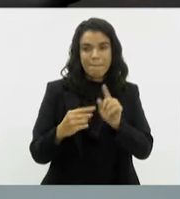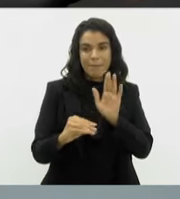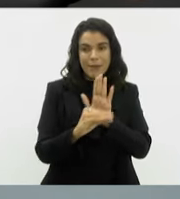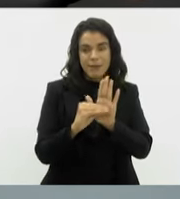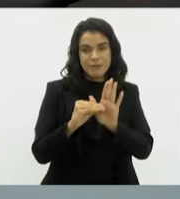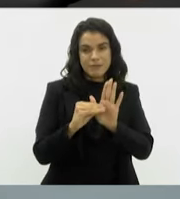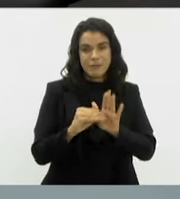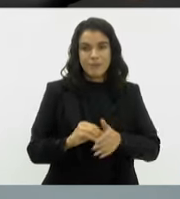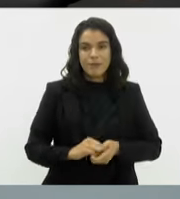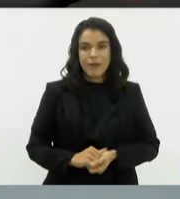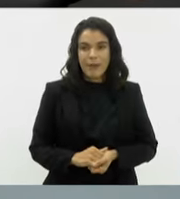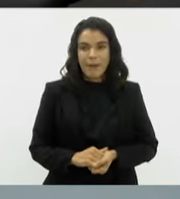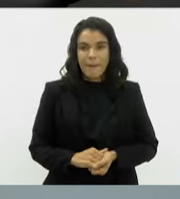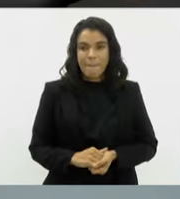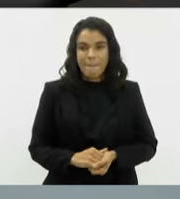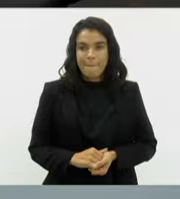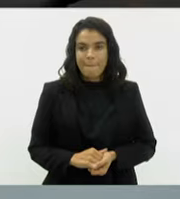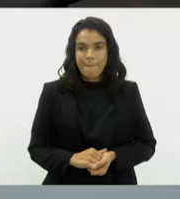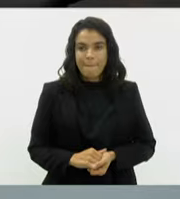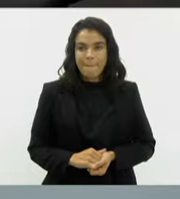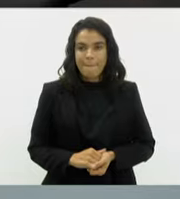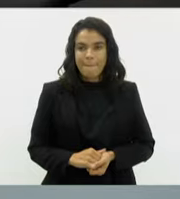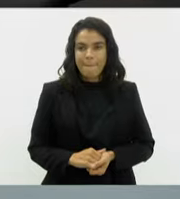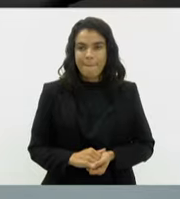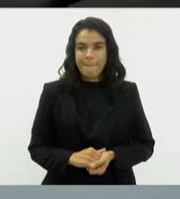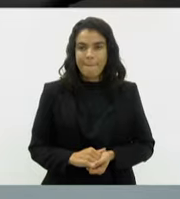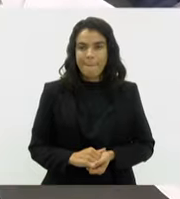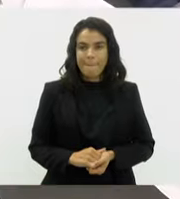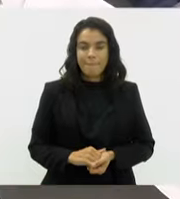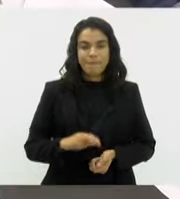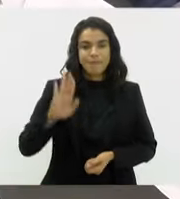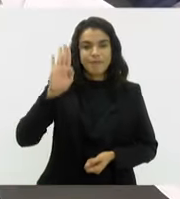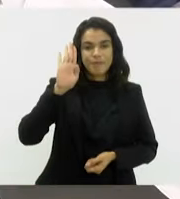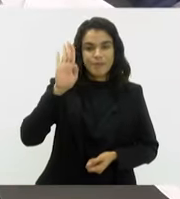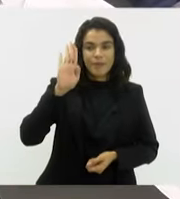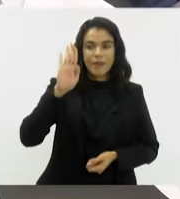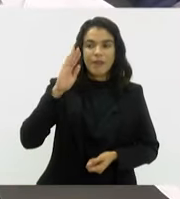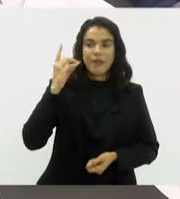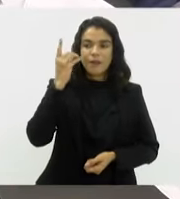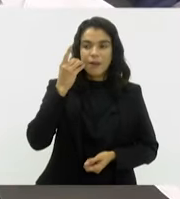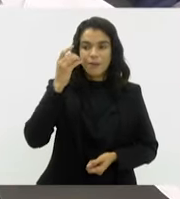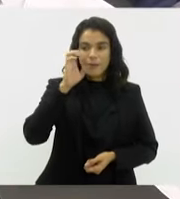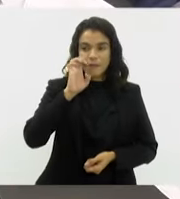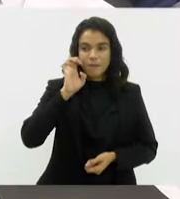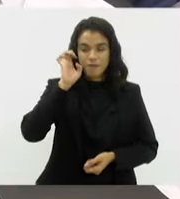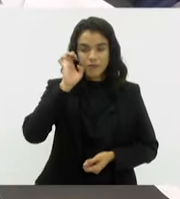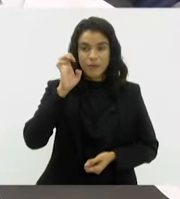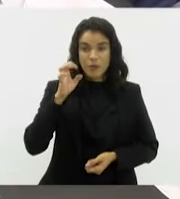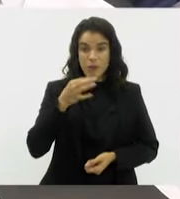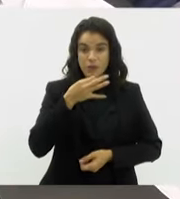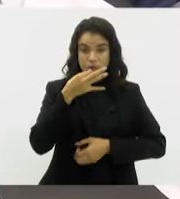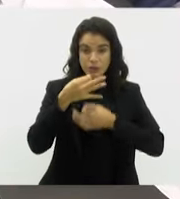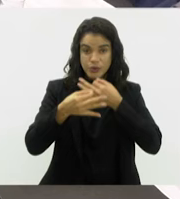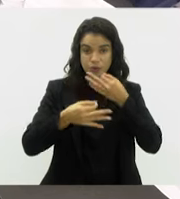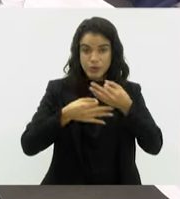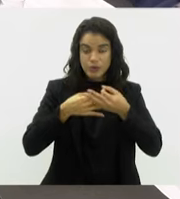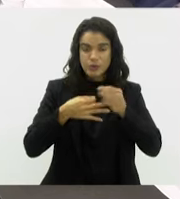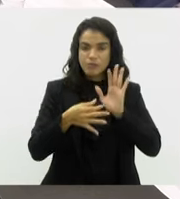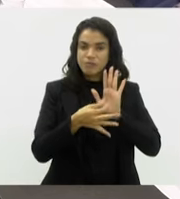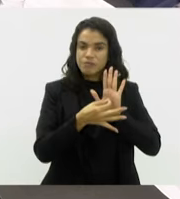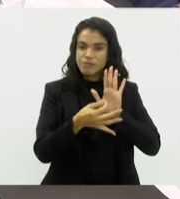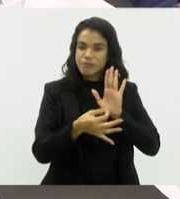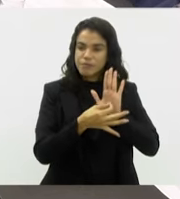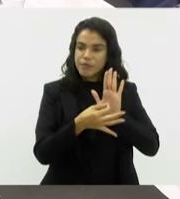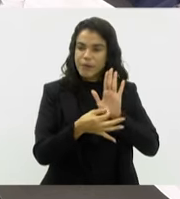emenda. Perfeito. Tá? Presidente, questão de ordem, presidente. Deputada Élica. Presidente, minha sugestão aqui de parecer